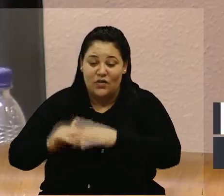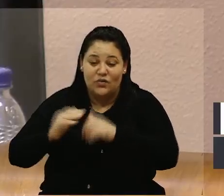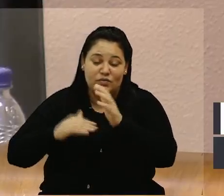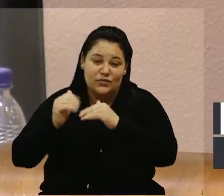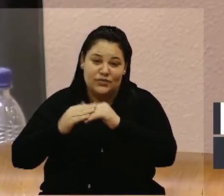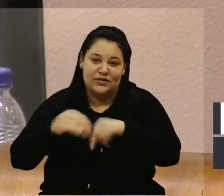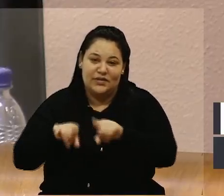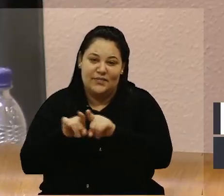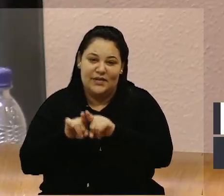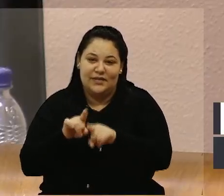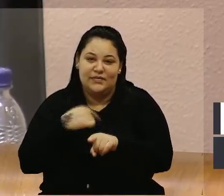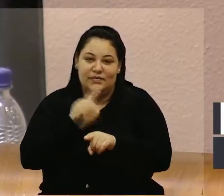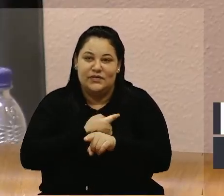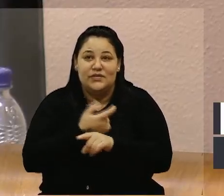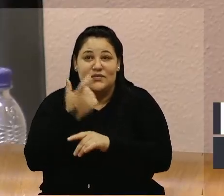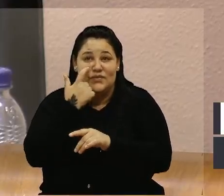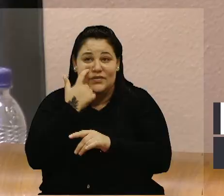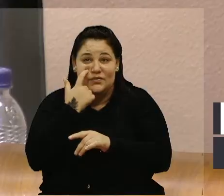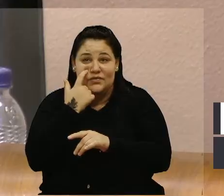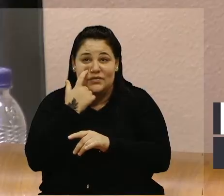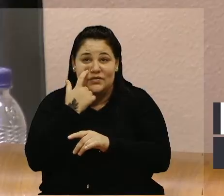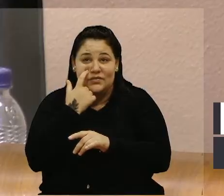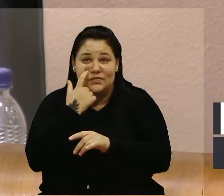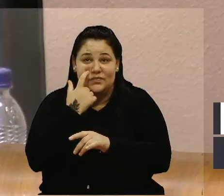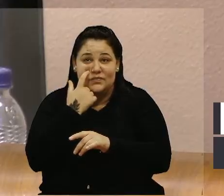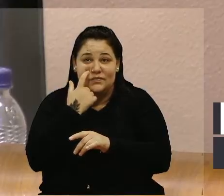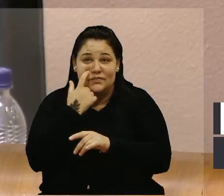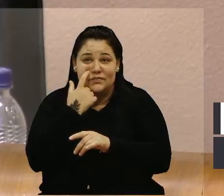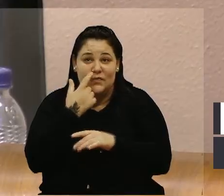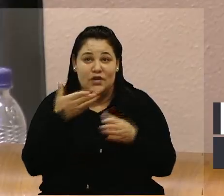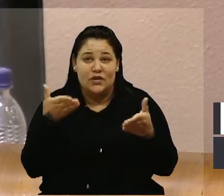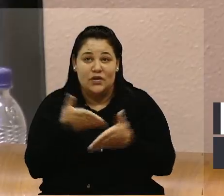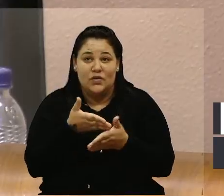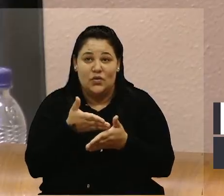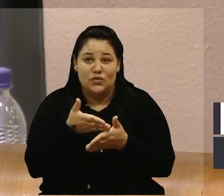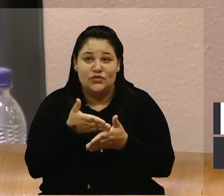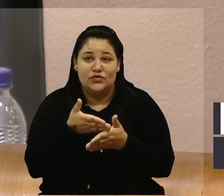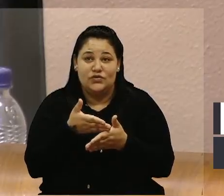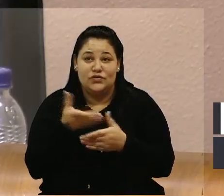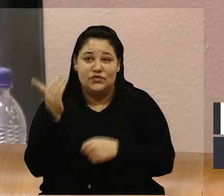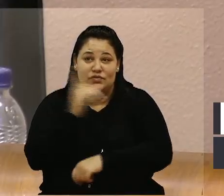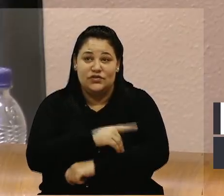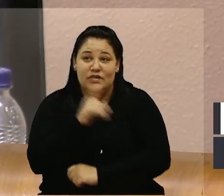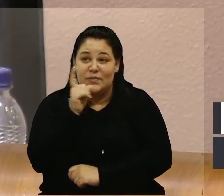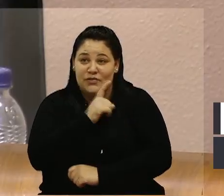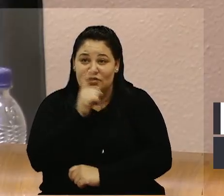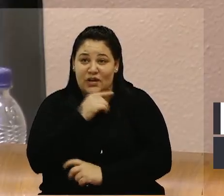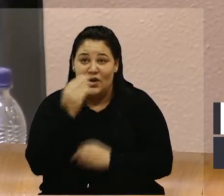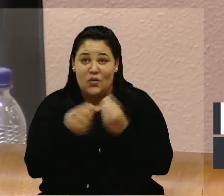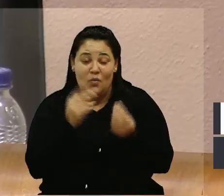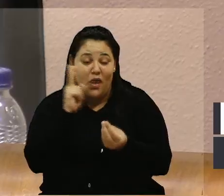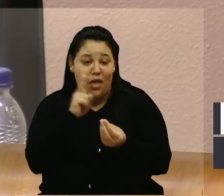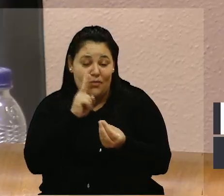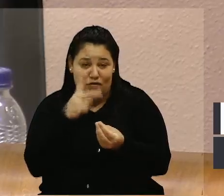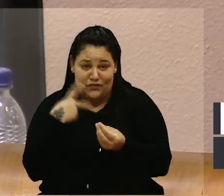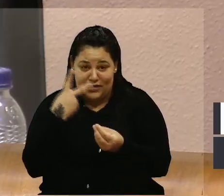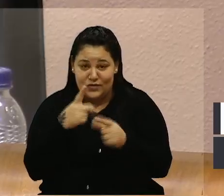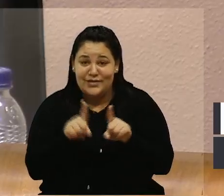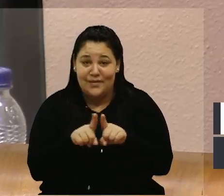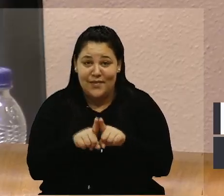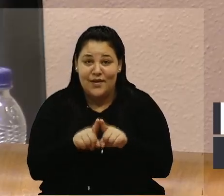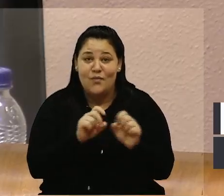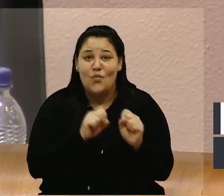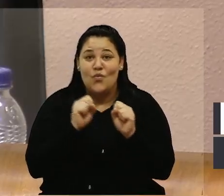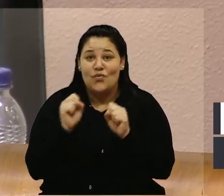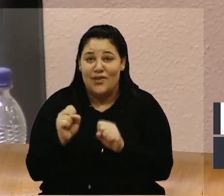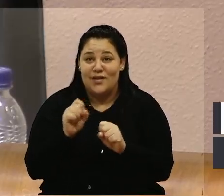vimos palavras jogadas ao vento na eleição, e hoje é o dia da mentira, como bem lembrou os vereadores, para que pudessem ganhar